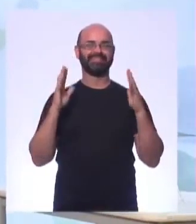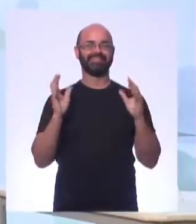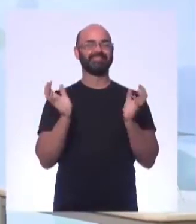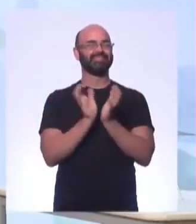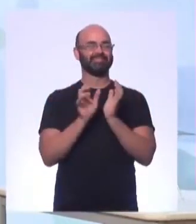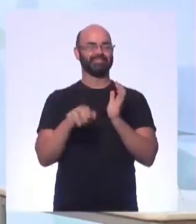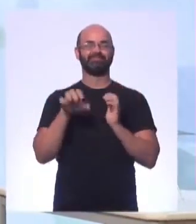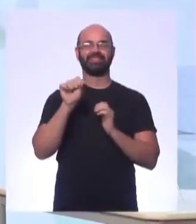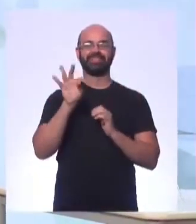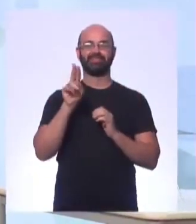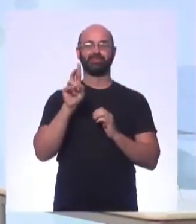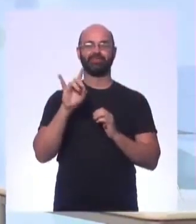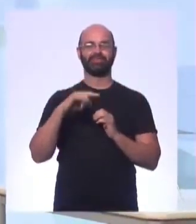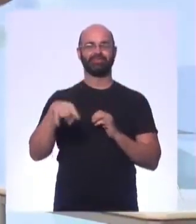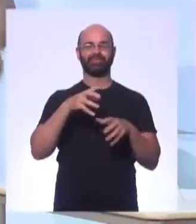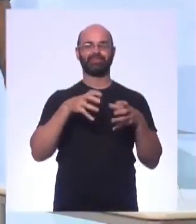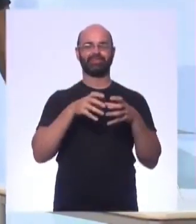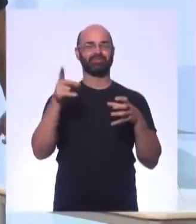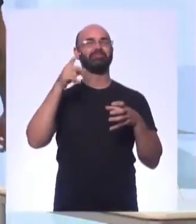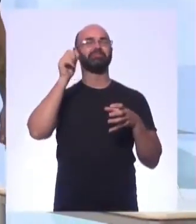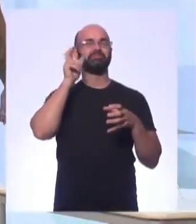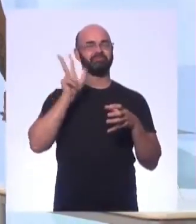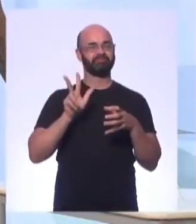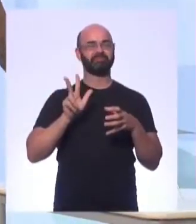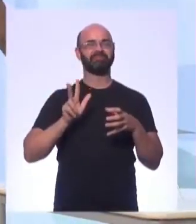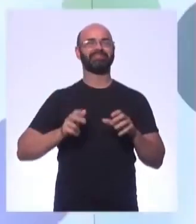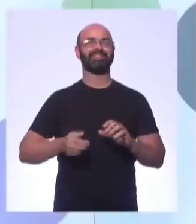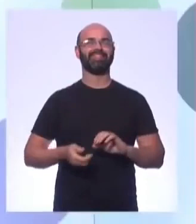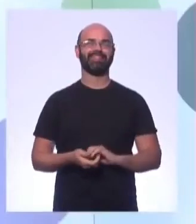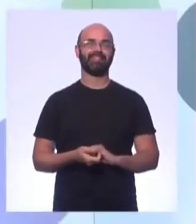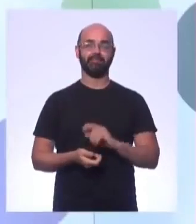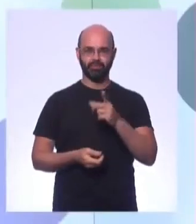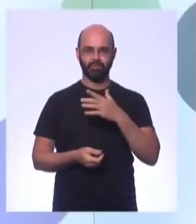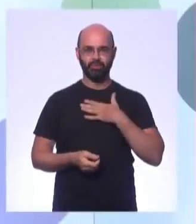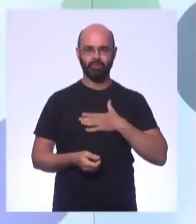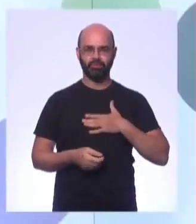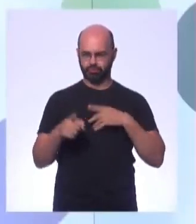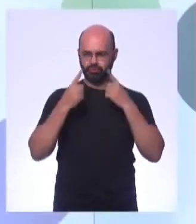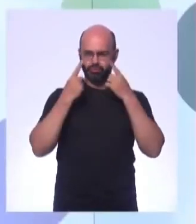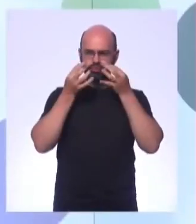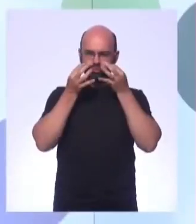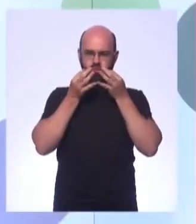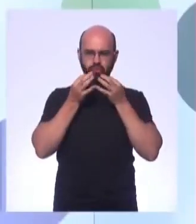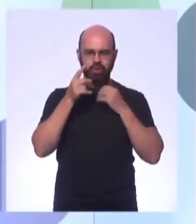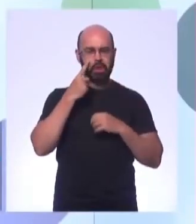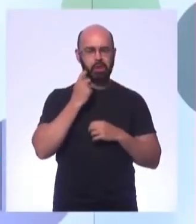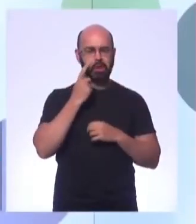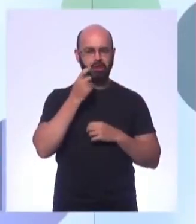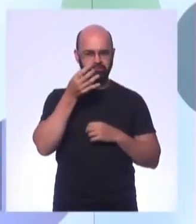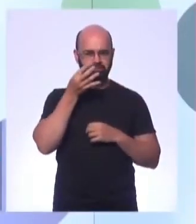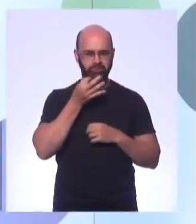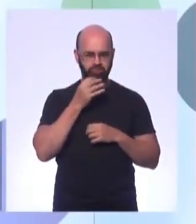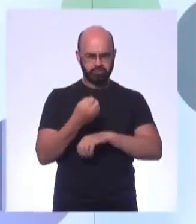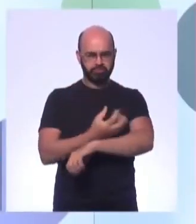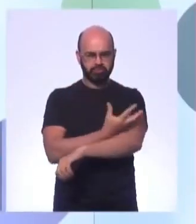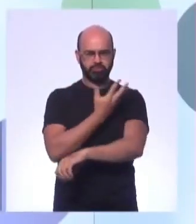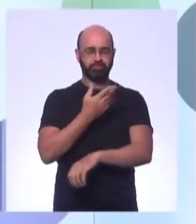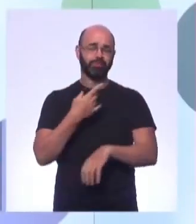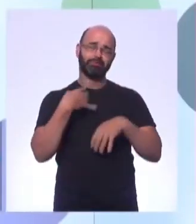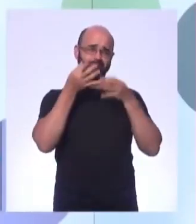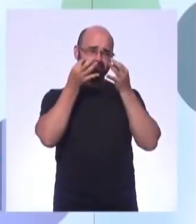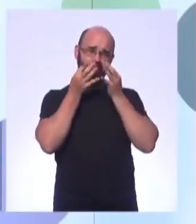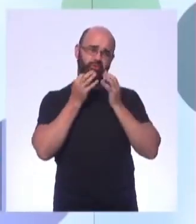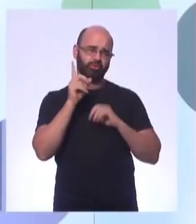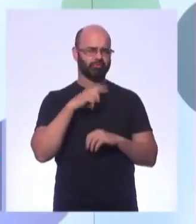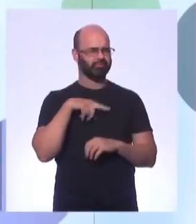é tudo ligeiro, rapaz. Tá vendo aí, ó? Galera Você gostou? Você chorou, não? Não. Não, né? Ficou emocionado, né? Também não.